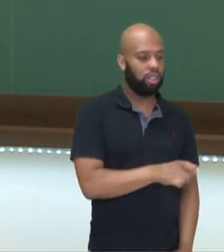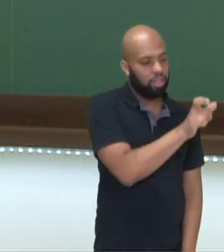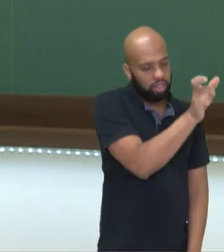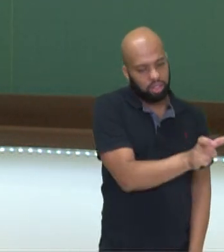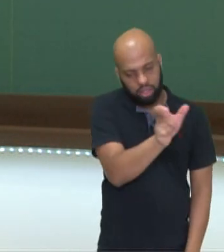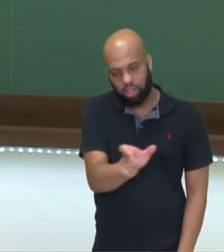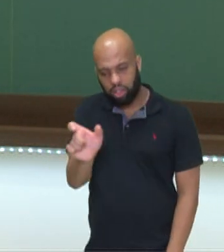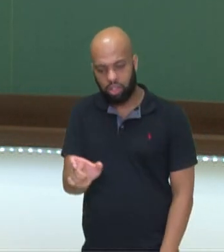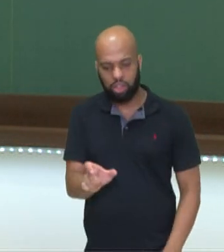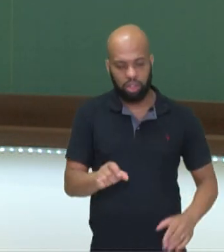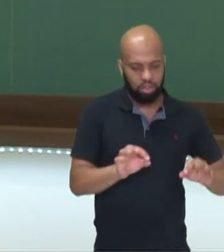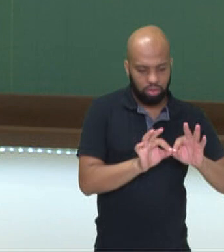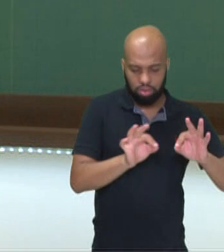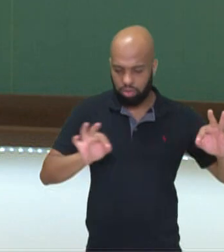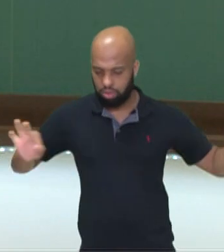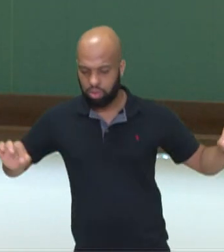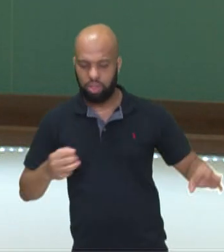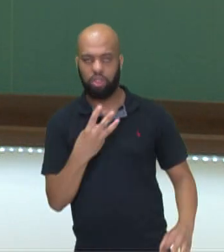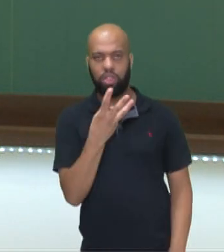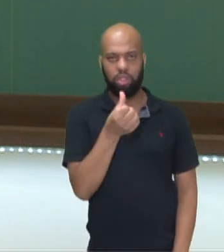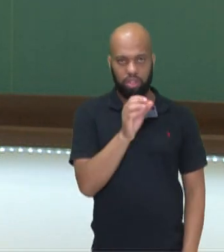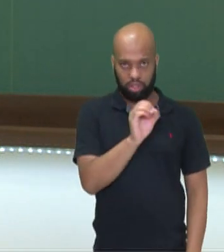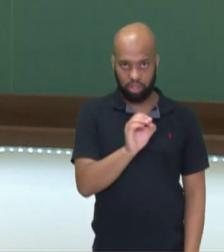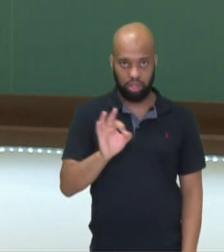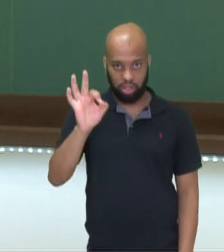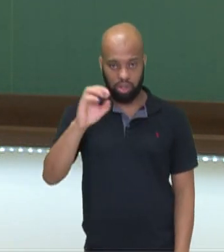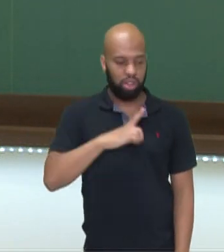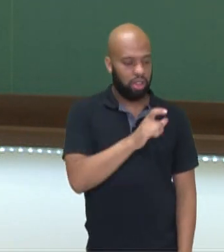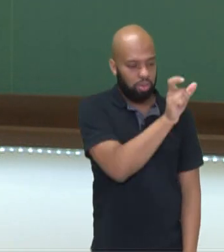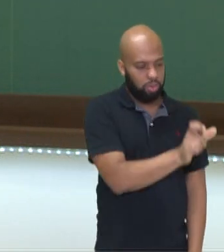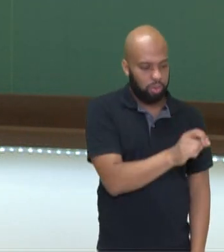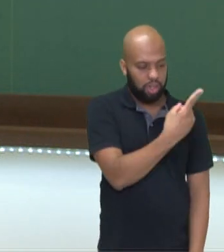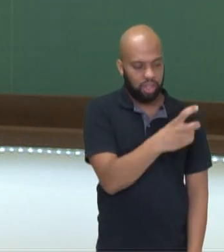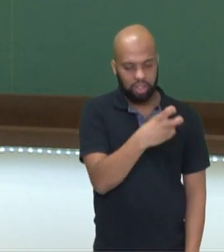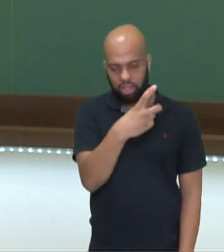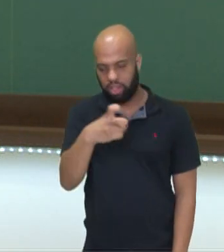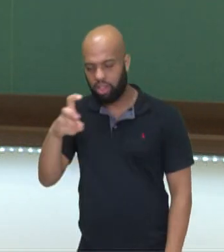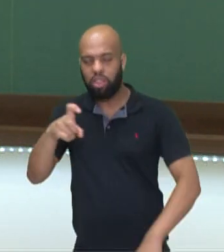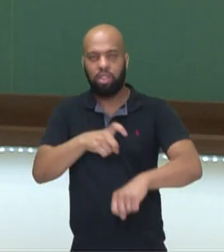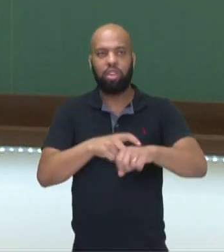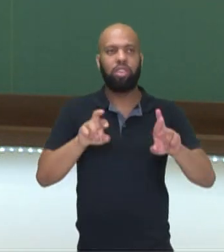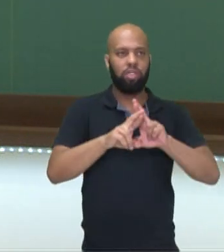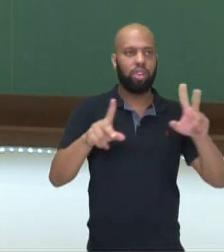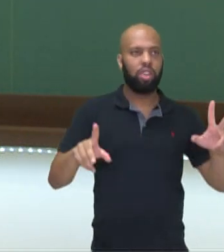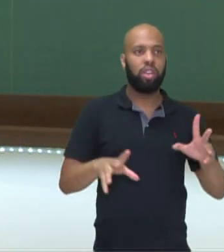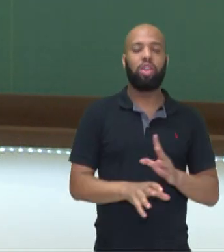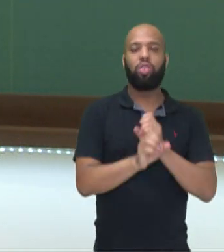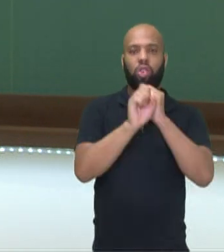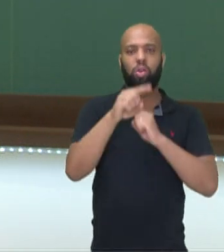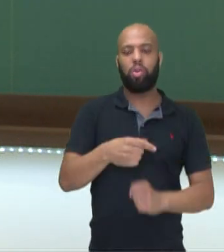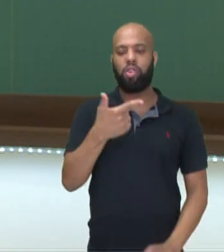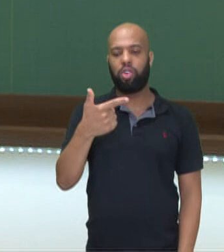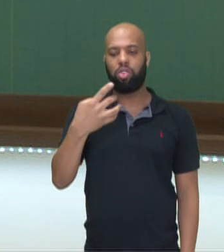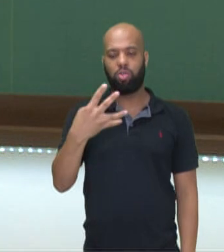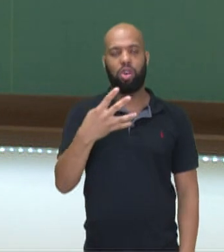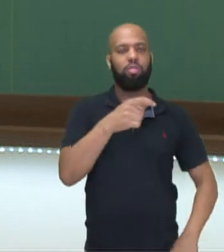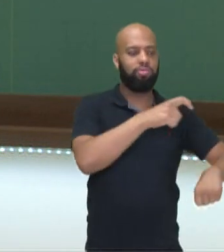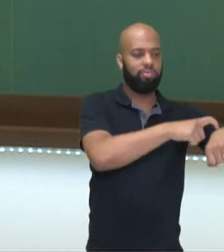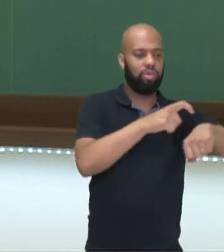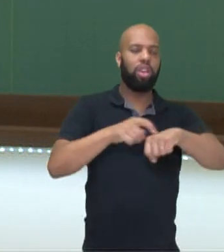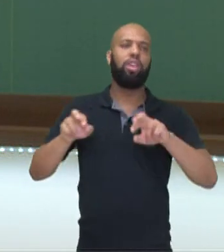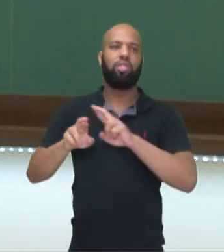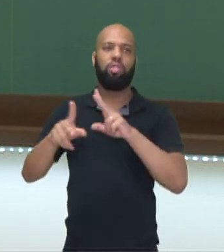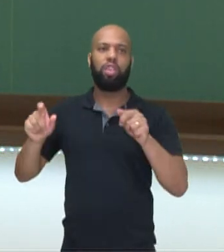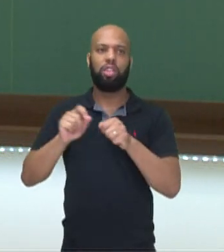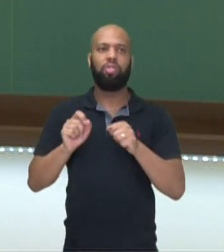total, 360 graus na longitude e a cada 15 graus a gente tem um fuso horário, então nós temos um total de 24 fusos horários. Né? A gente